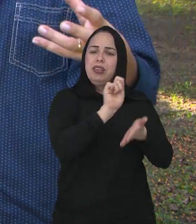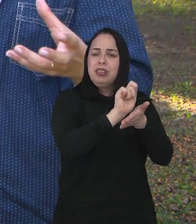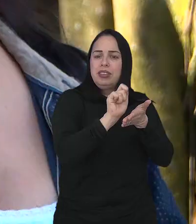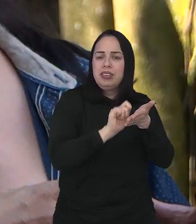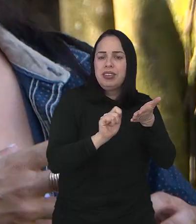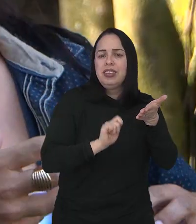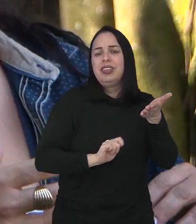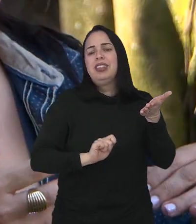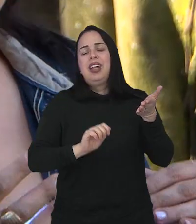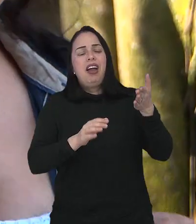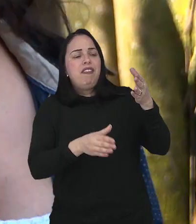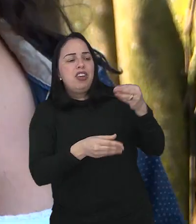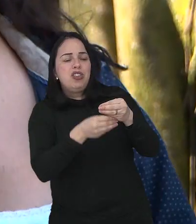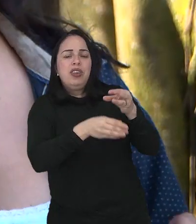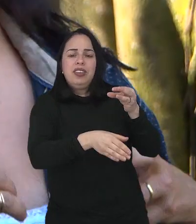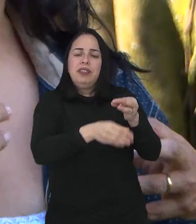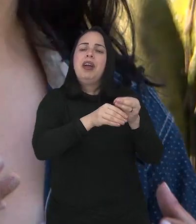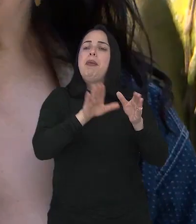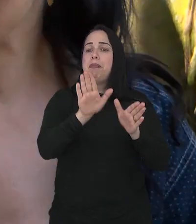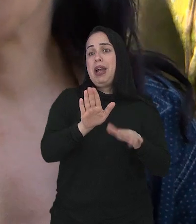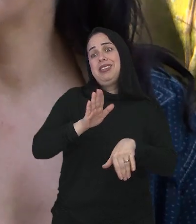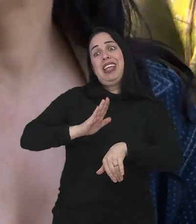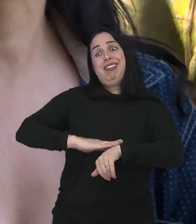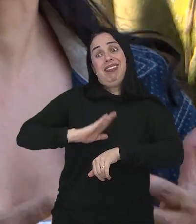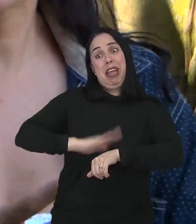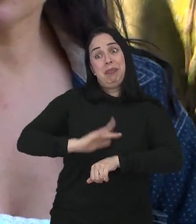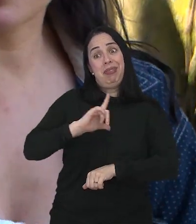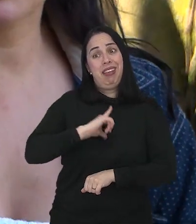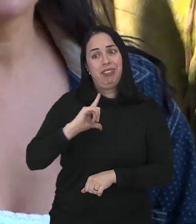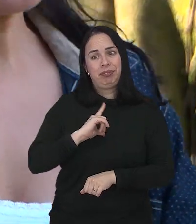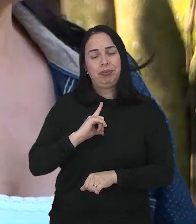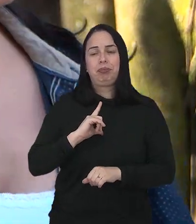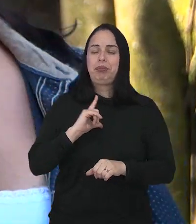sua casa, mas tivemos tempo e aí saiu. E aí é